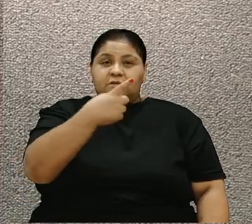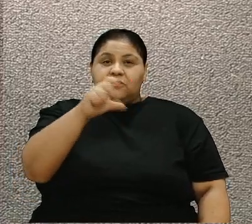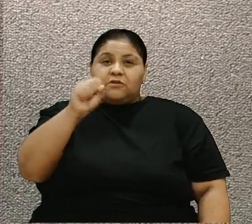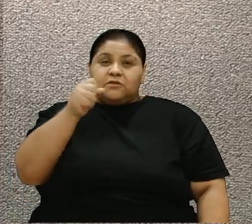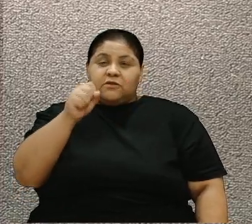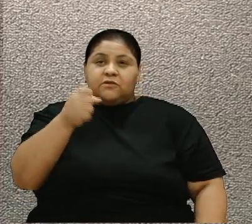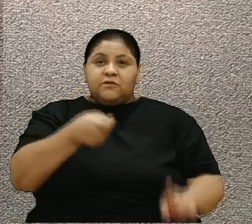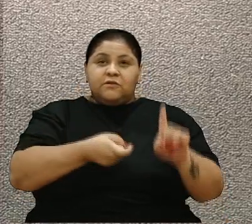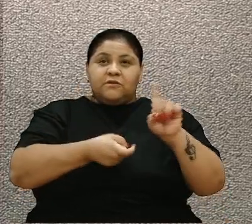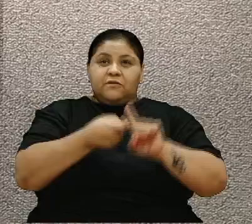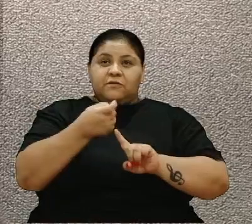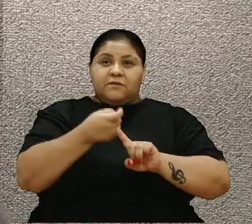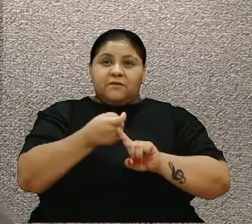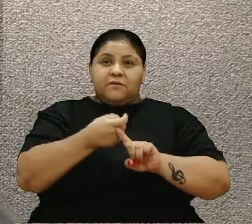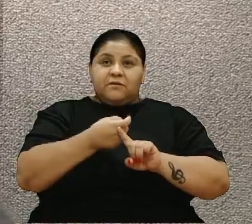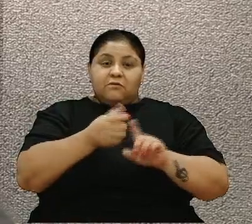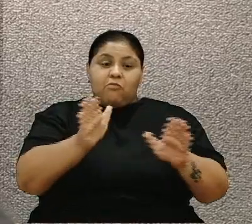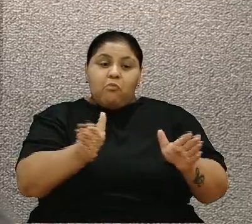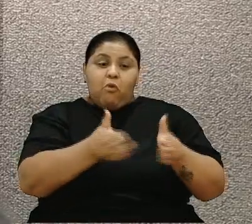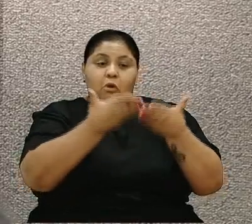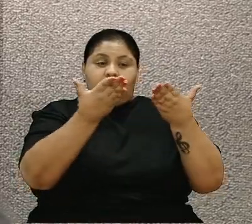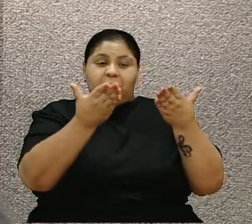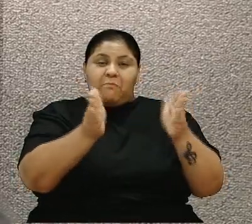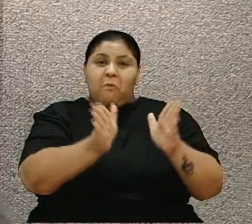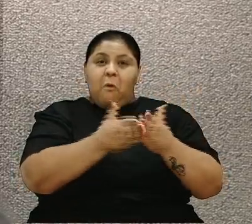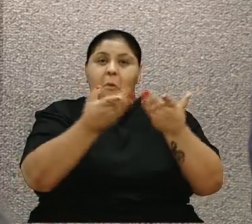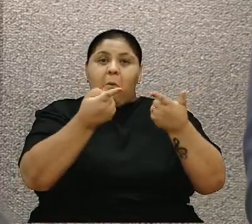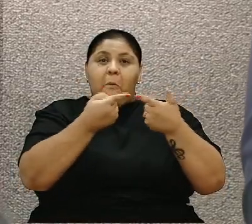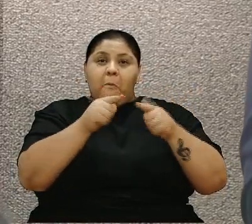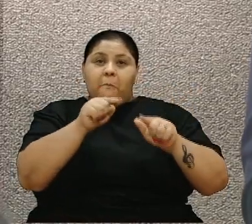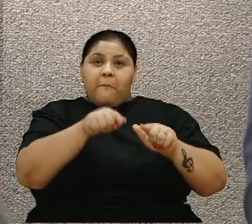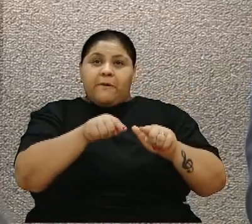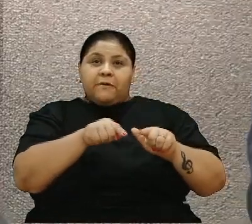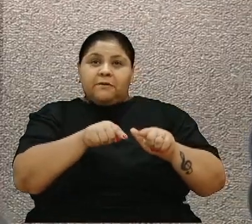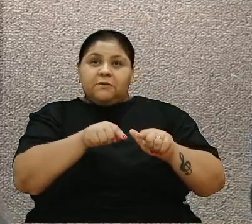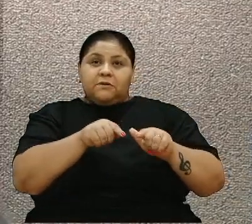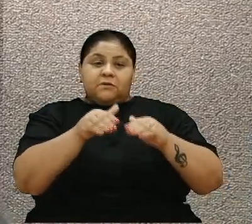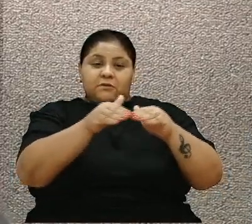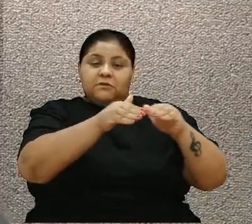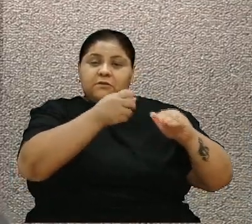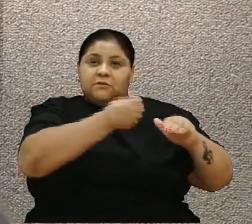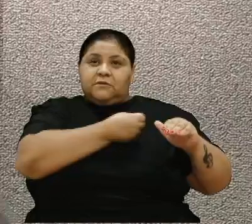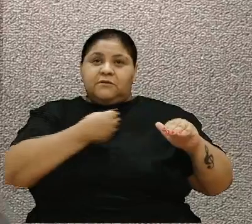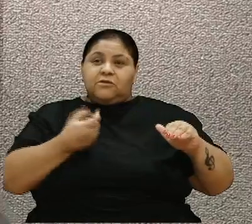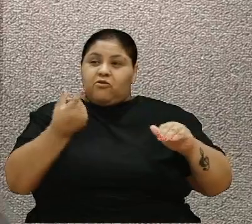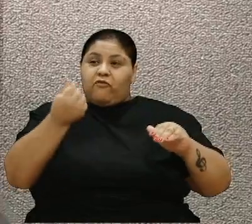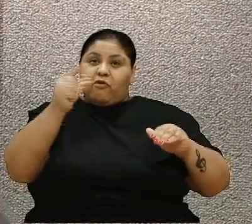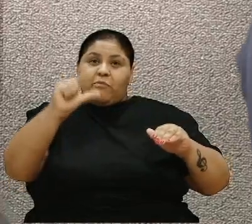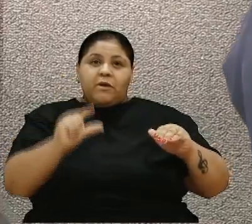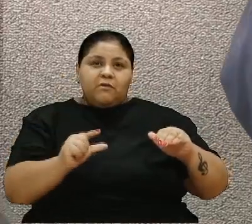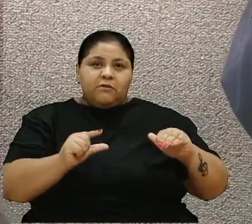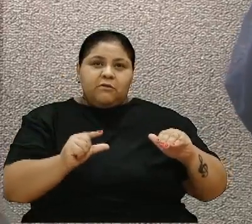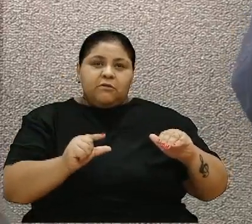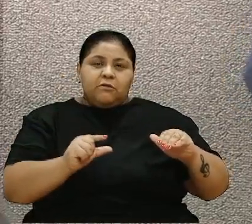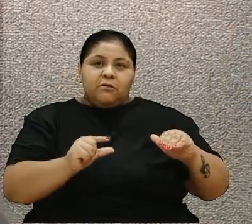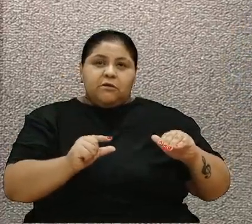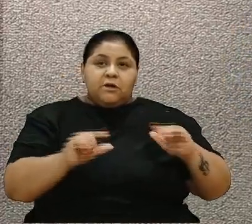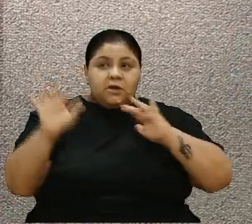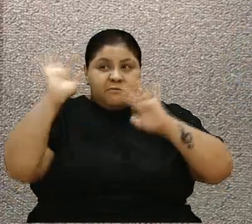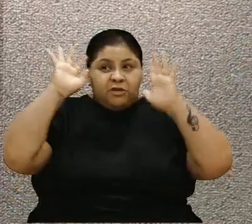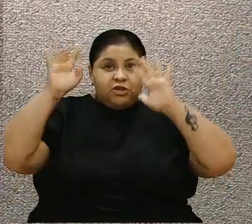que são na linha da pobreza. Na extrema pobreza é de igual número, que é um valor menor ainda. Imaginem